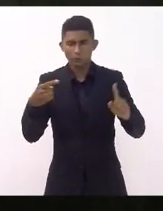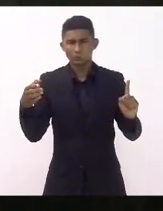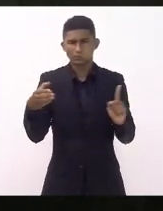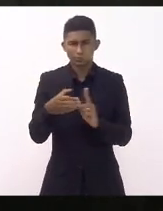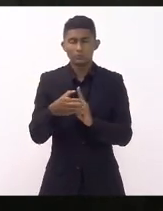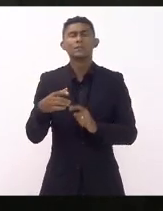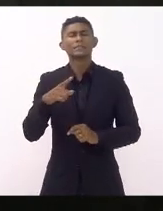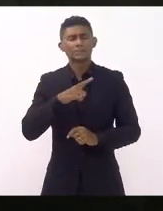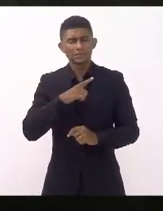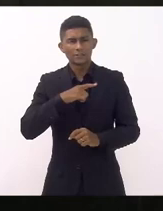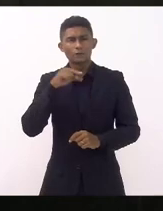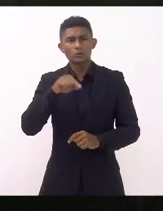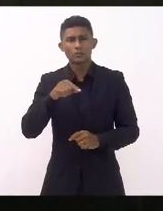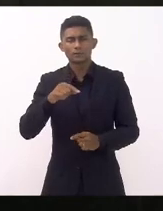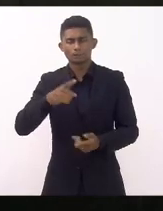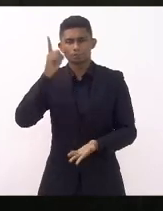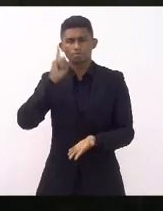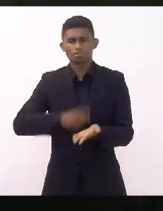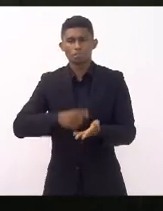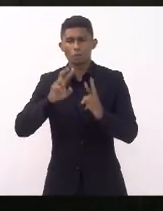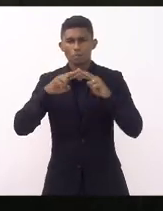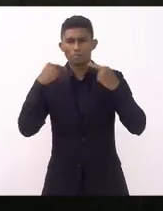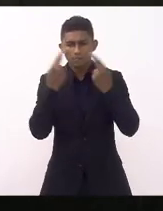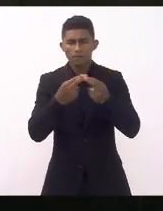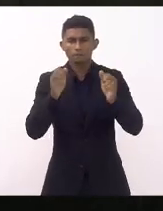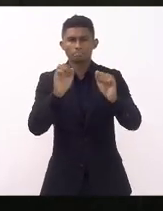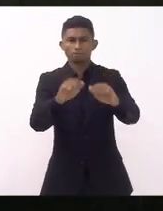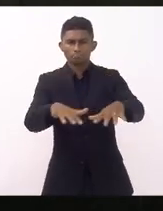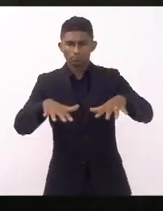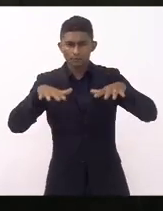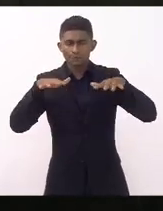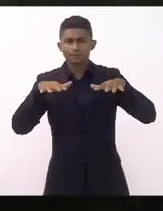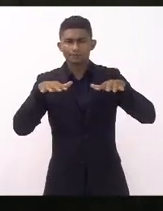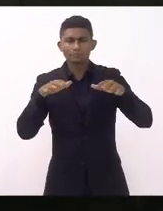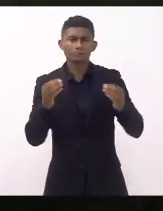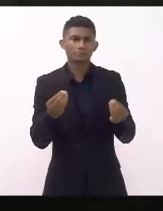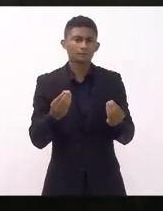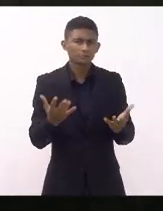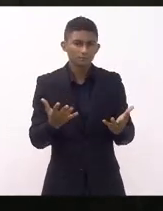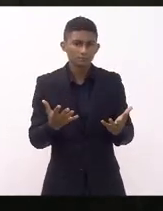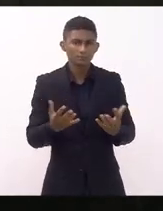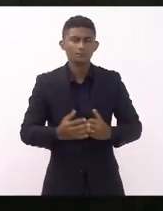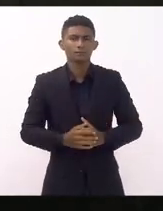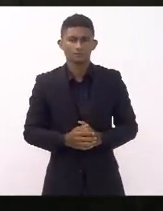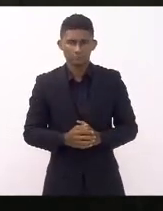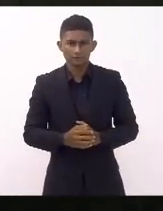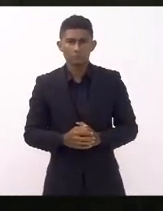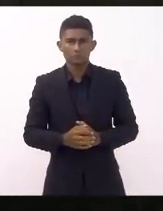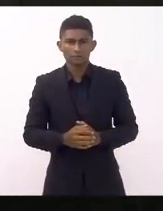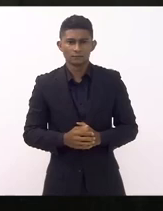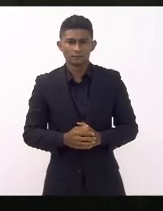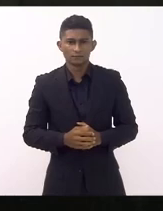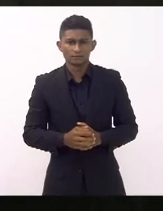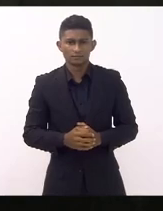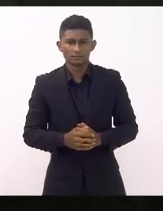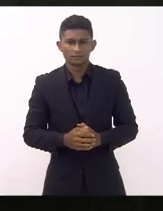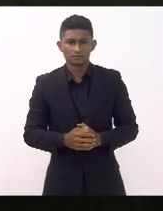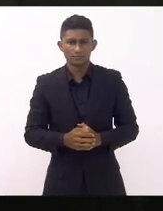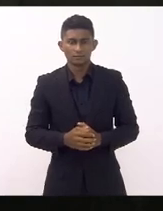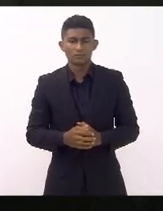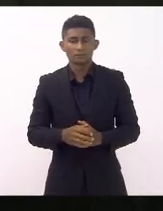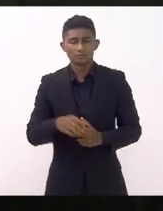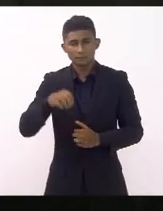audiência pública para que fosse realizada de maneira conjunta com a de